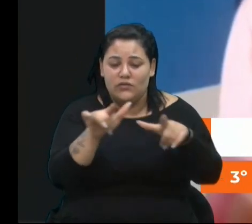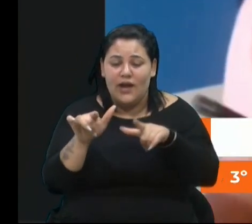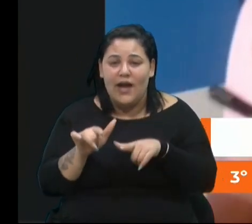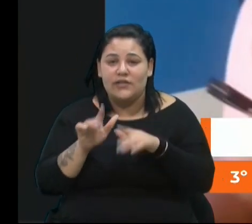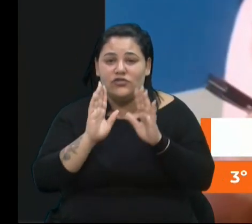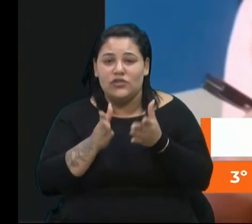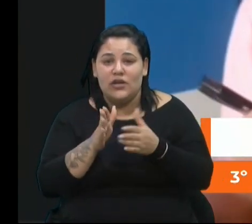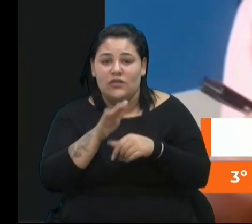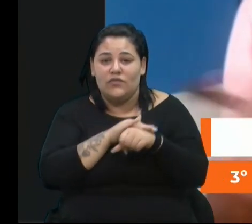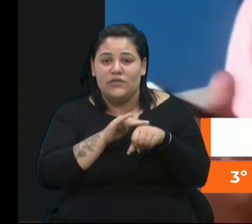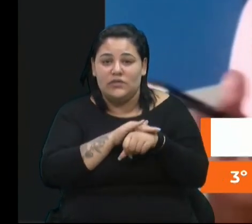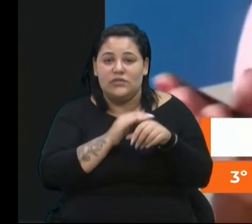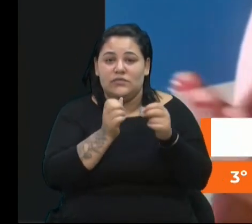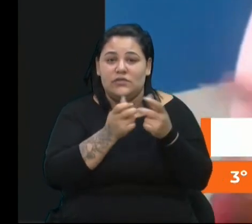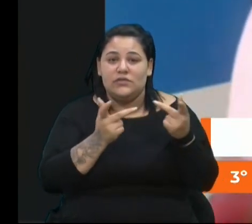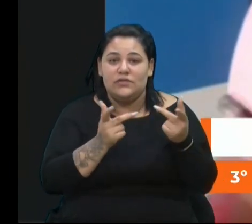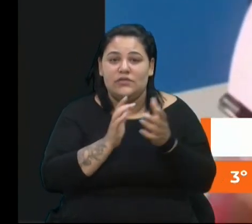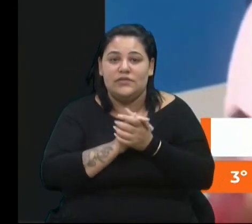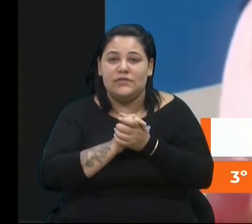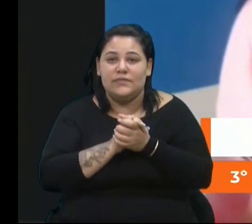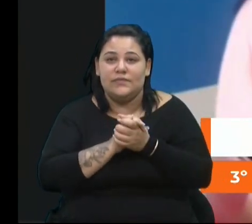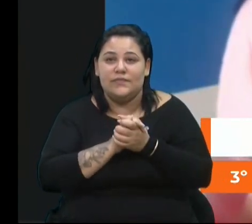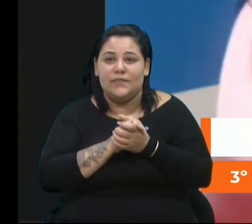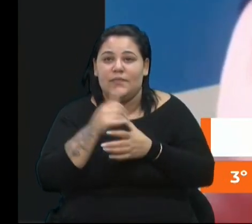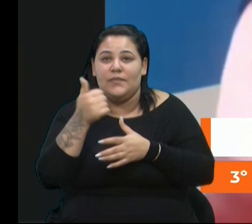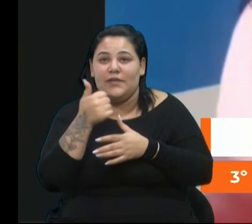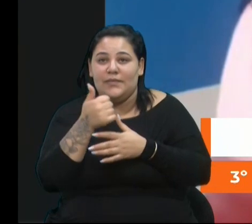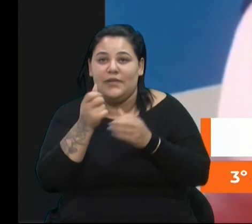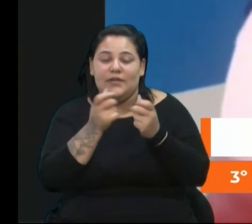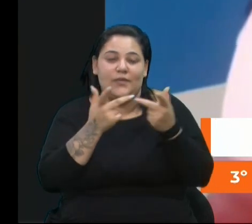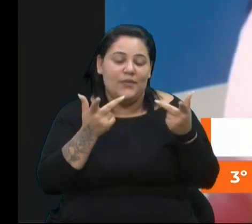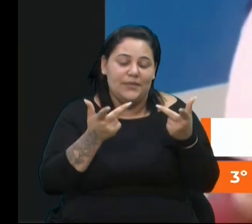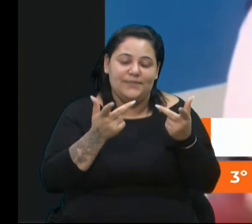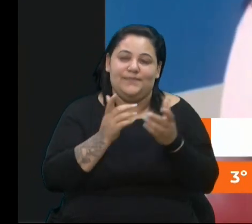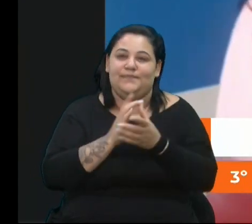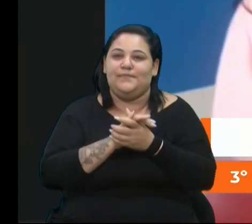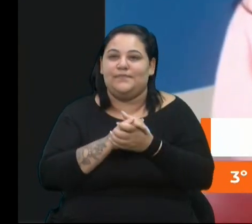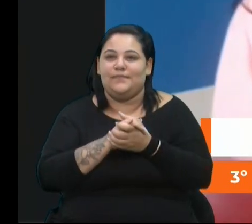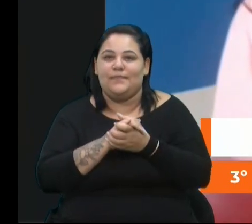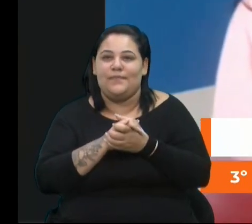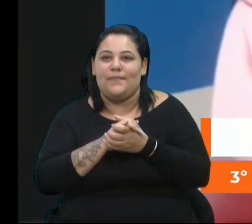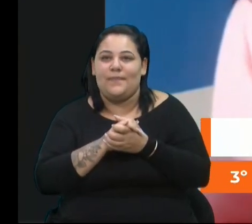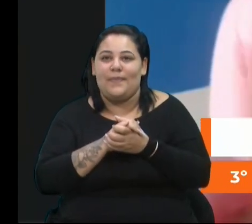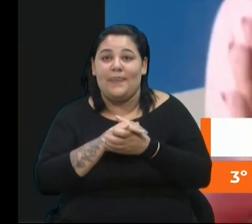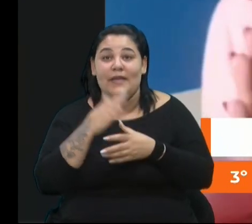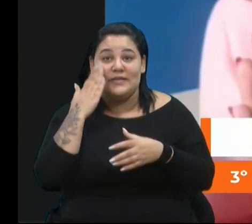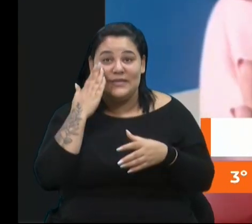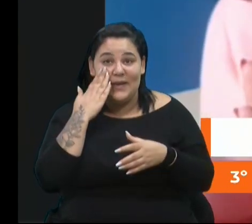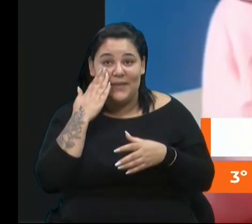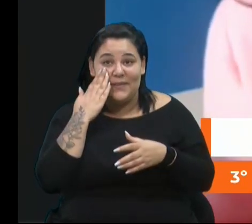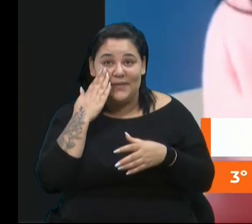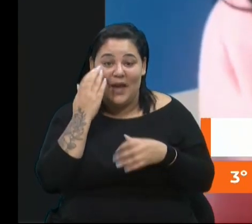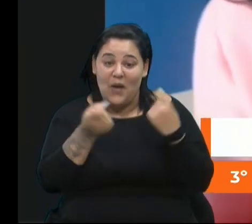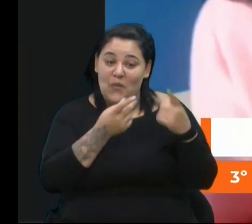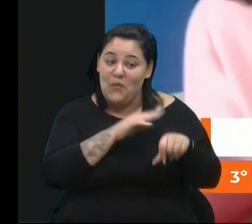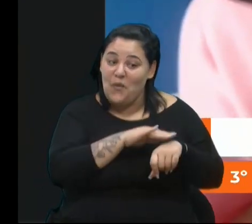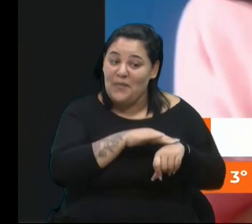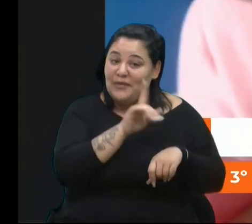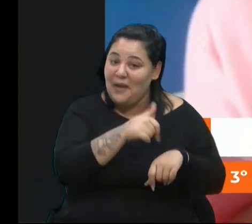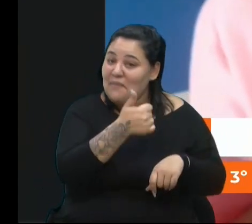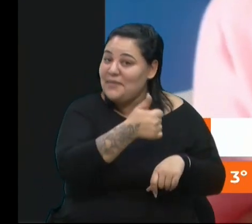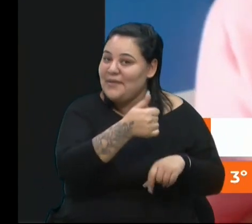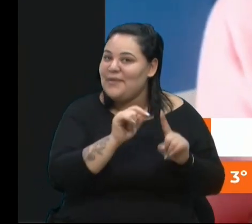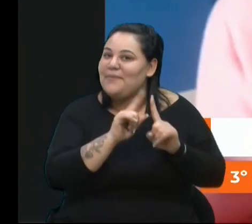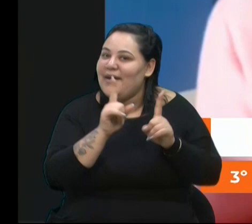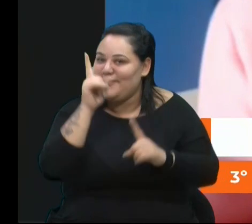sobre isso. Nossa, puxa vida, o primeiro caso, né? A gente sabe que em algum momento foi o primeiro, mas hoje é difícil que